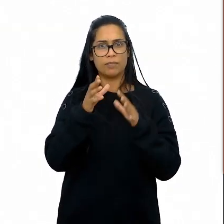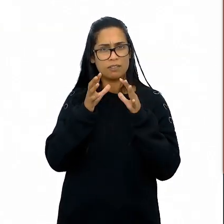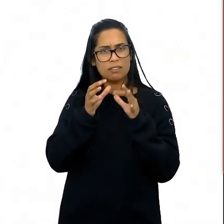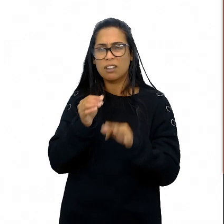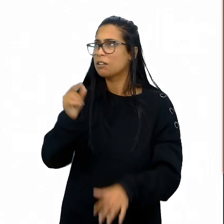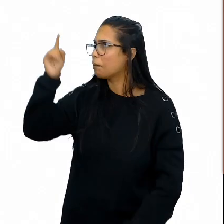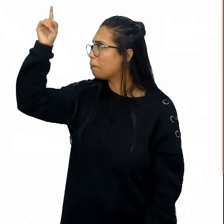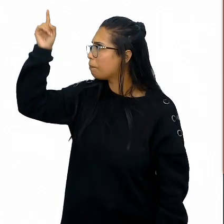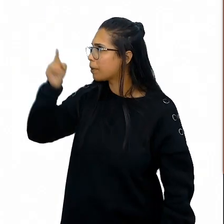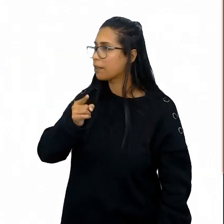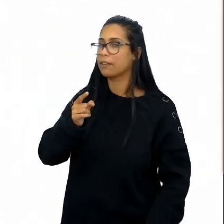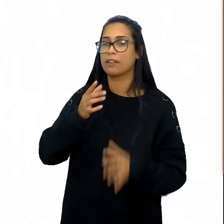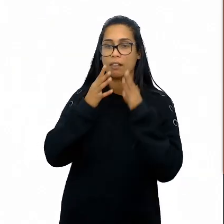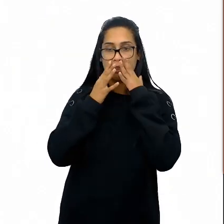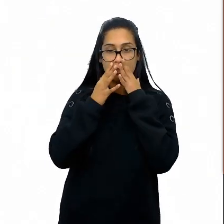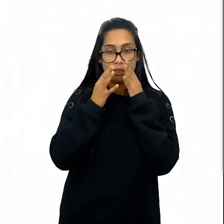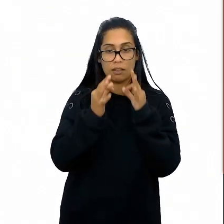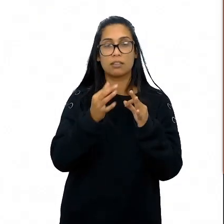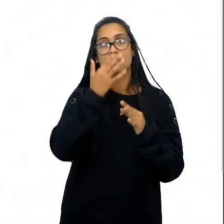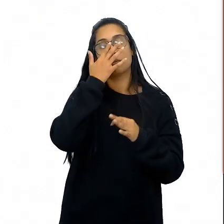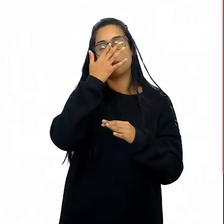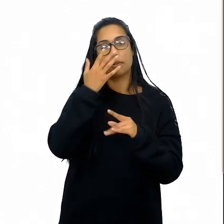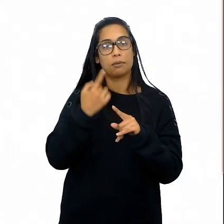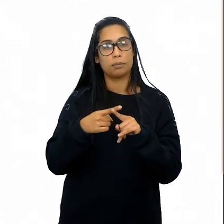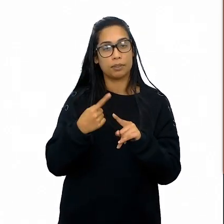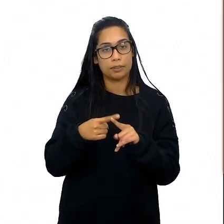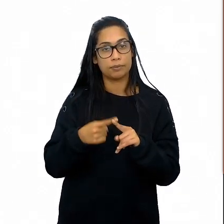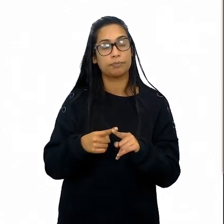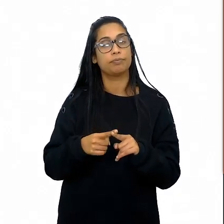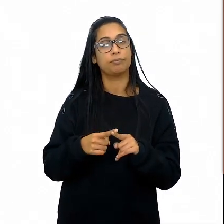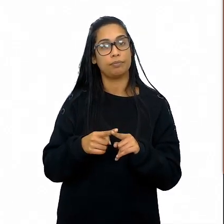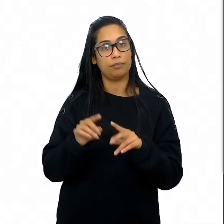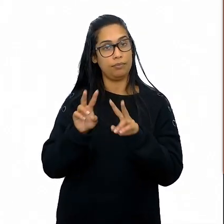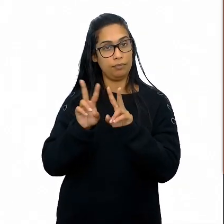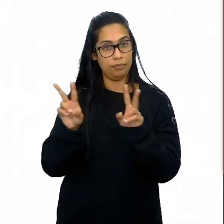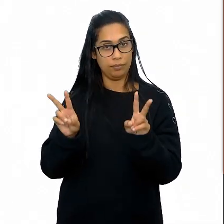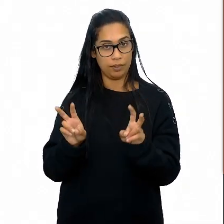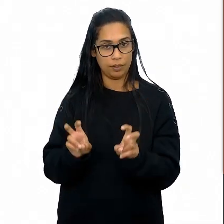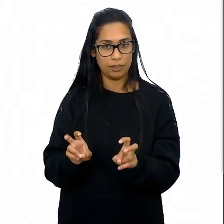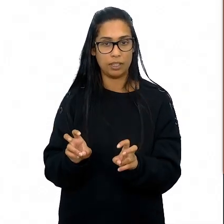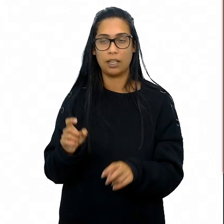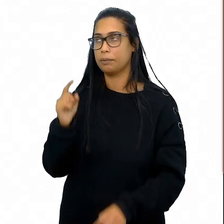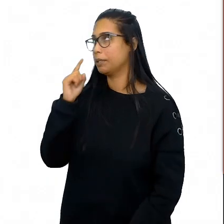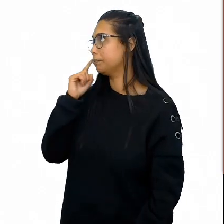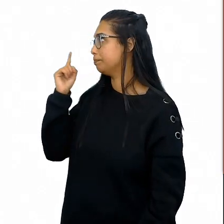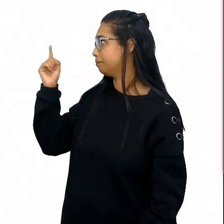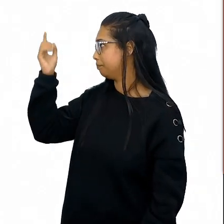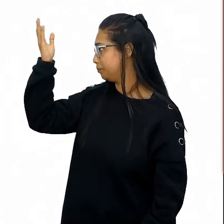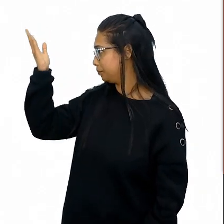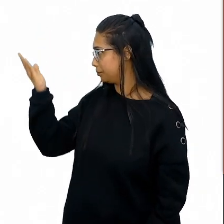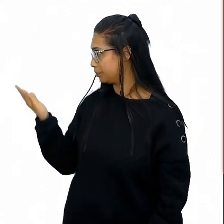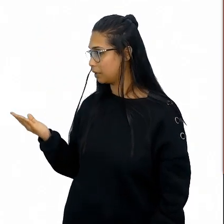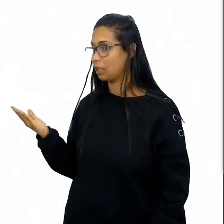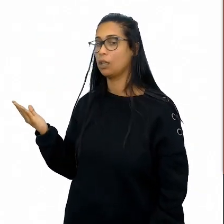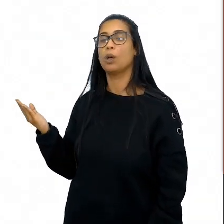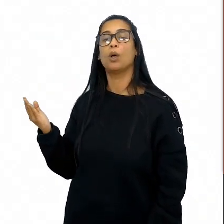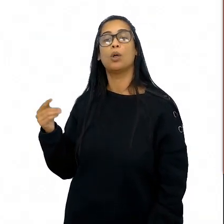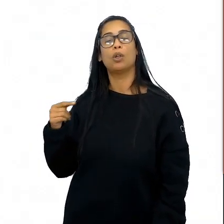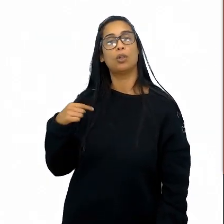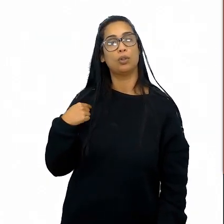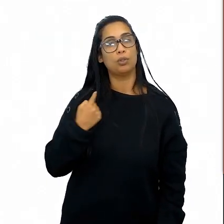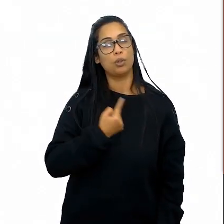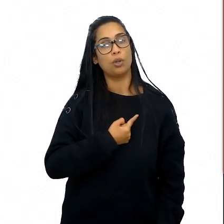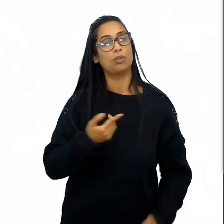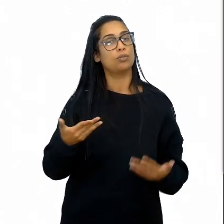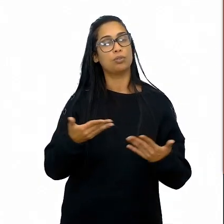porque essa habilidade nós vamos nos apropriar dela para a gente poder trazer exemplos